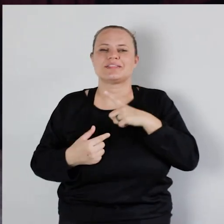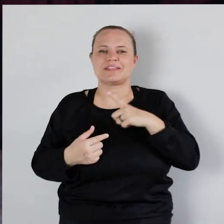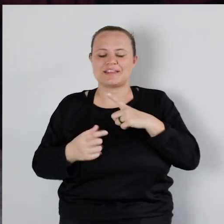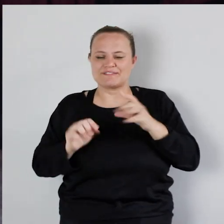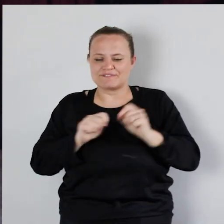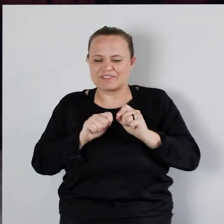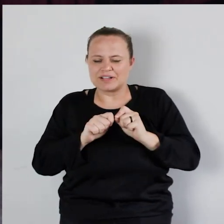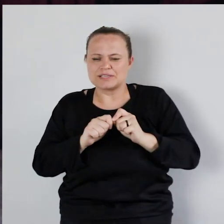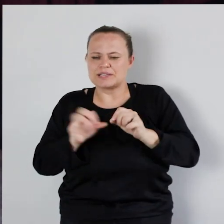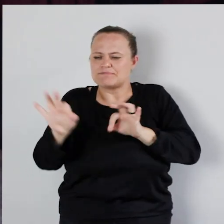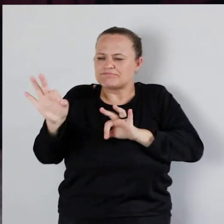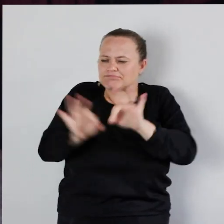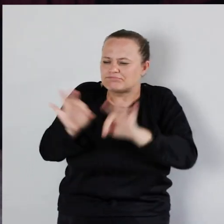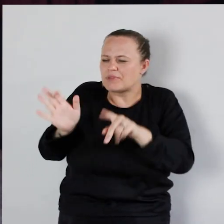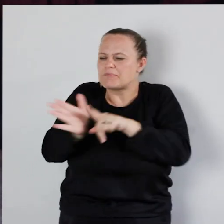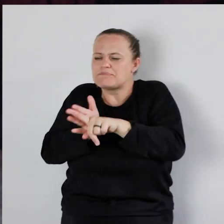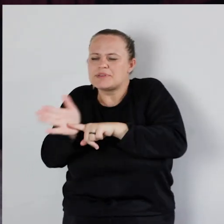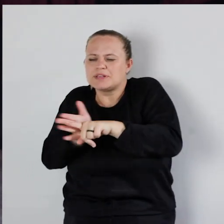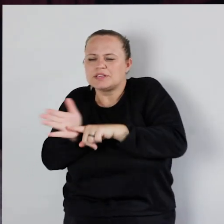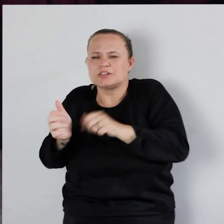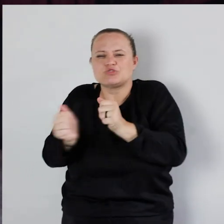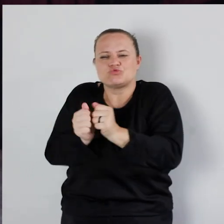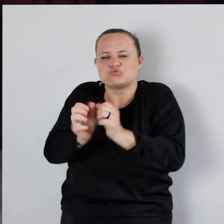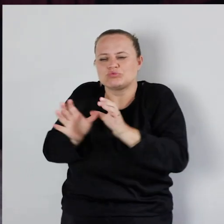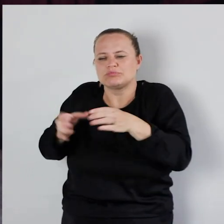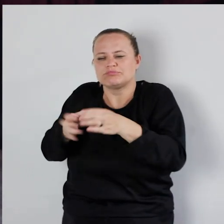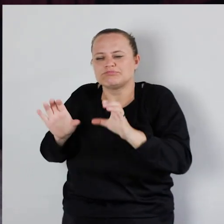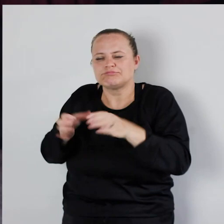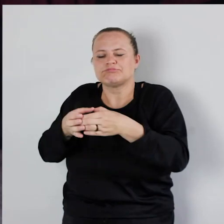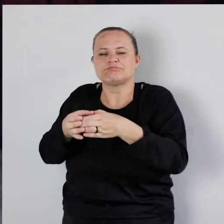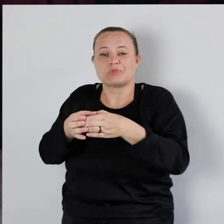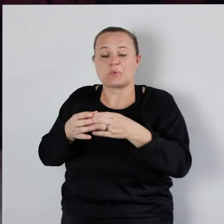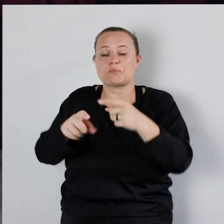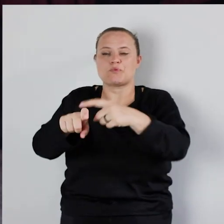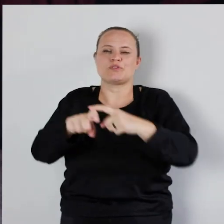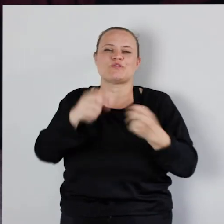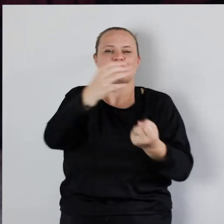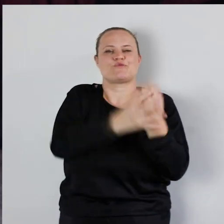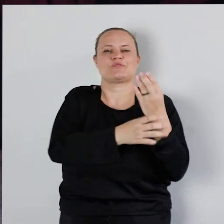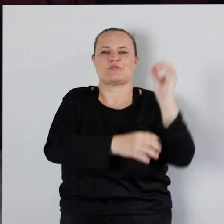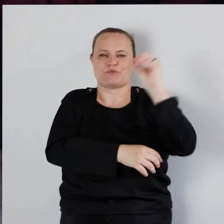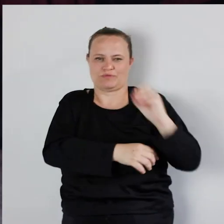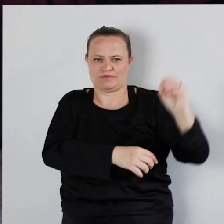de fazer pesquisa conjuntamente, né? E isso fez com que